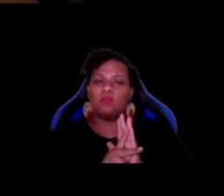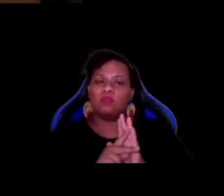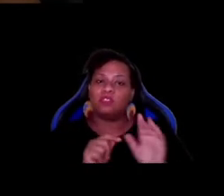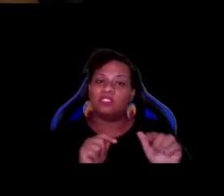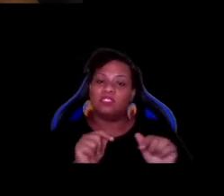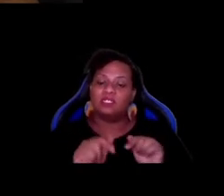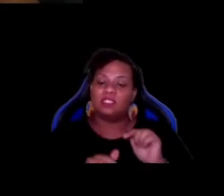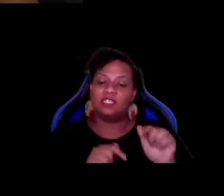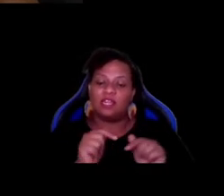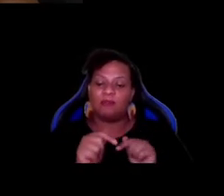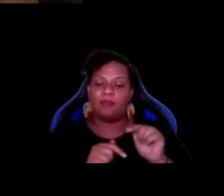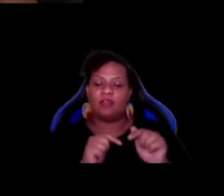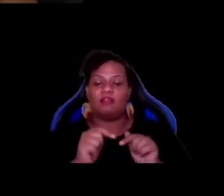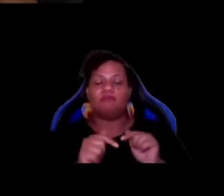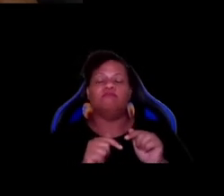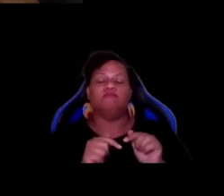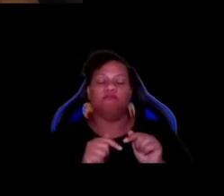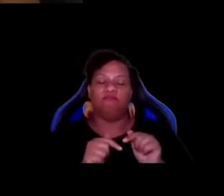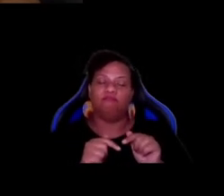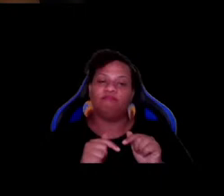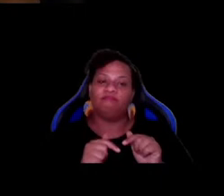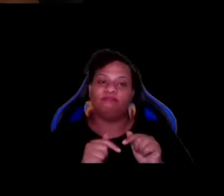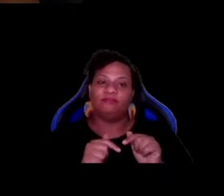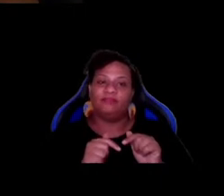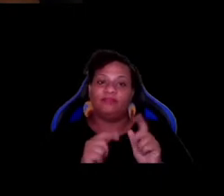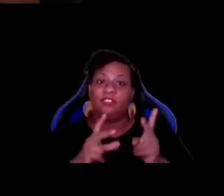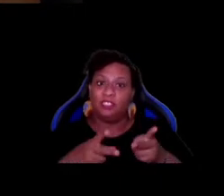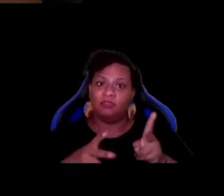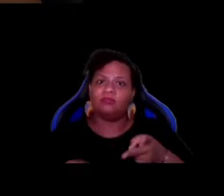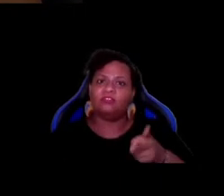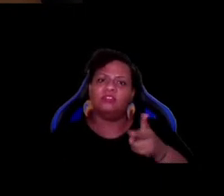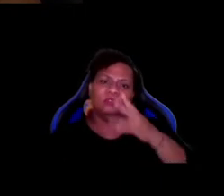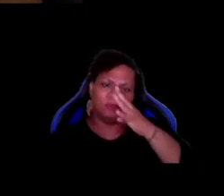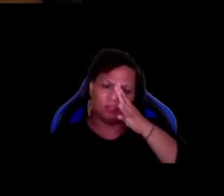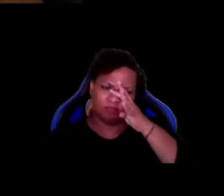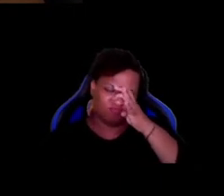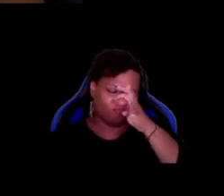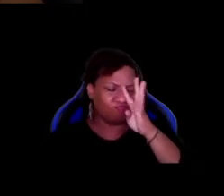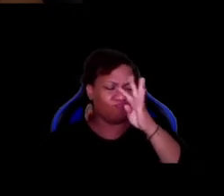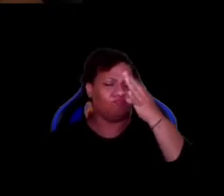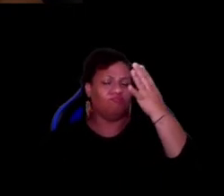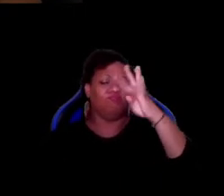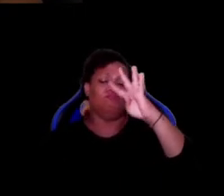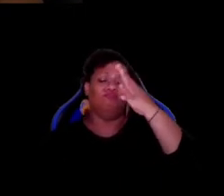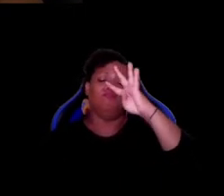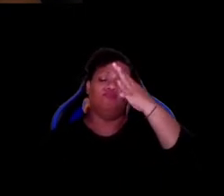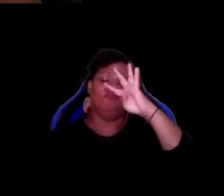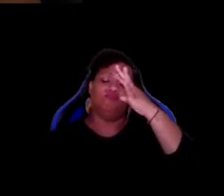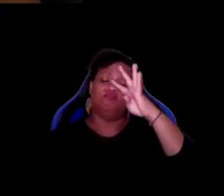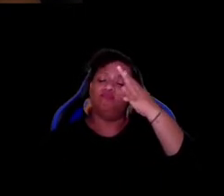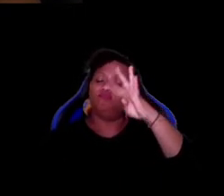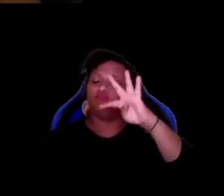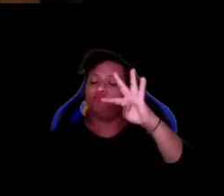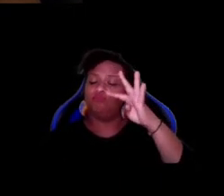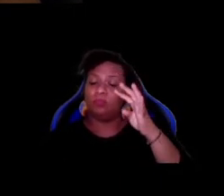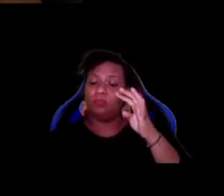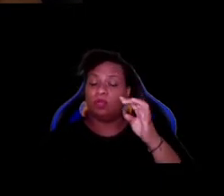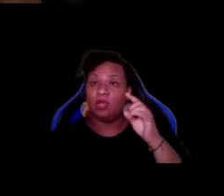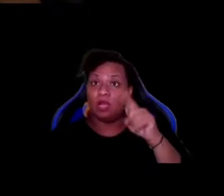gente, e me mantive irredutível, Quando eles viram